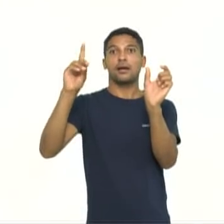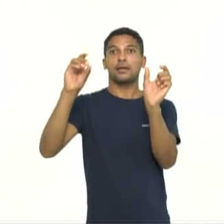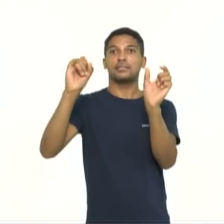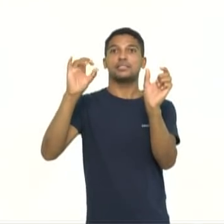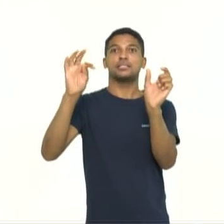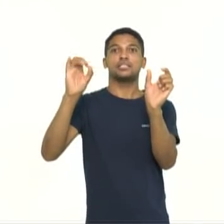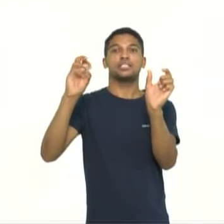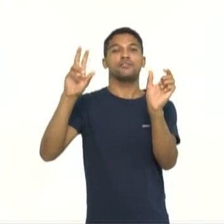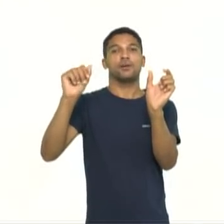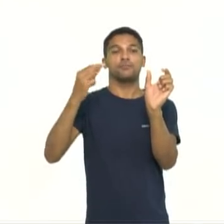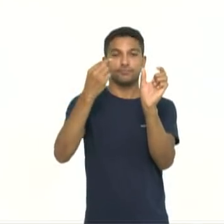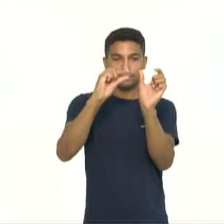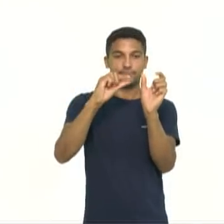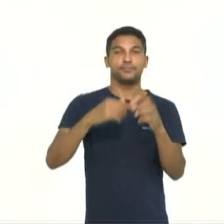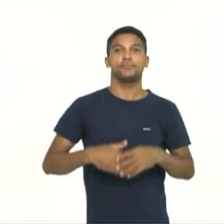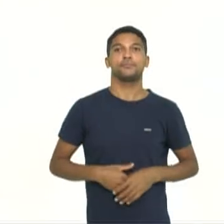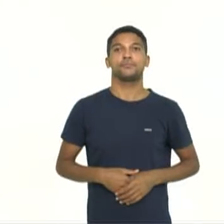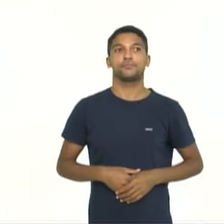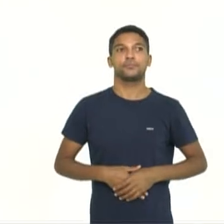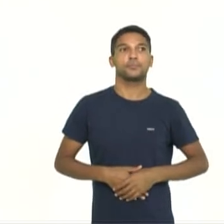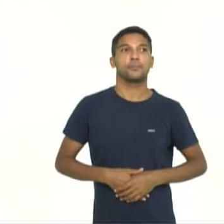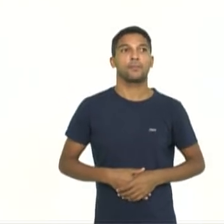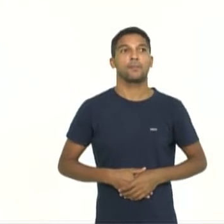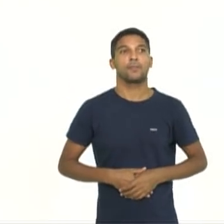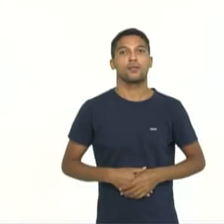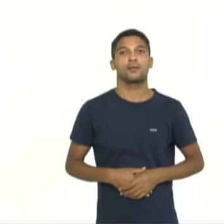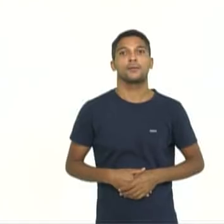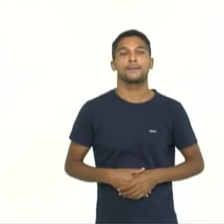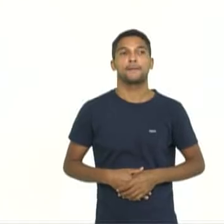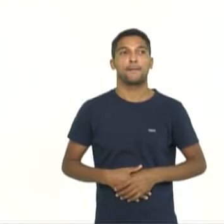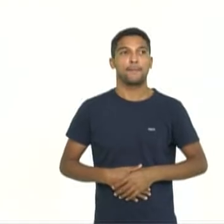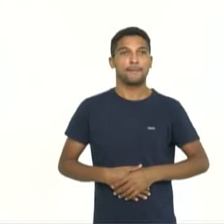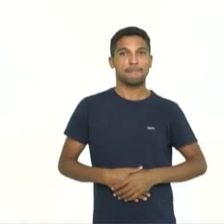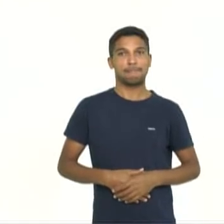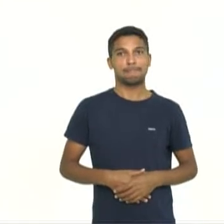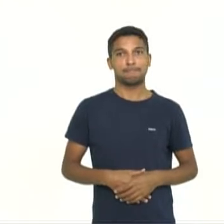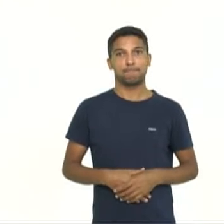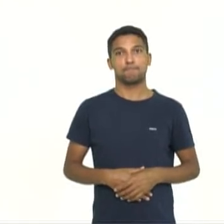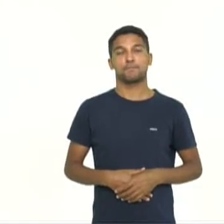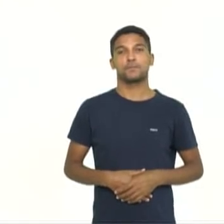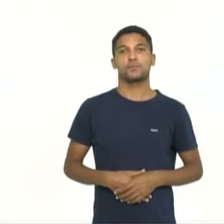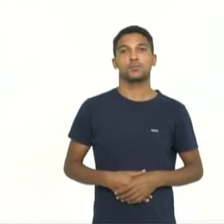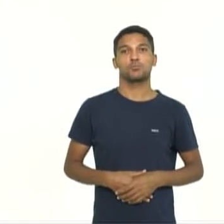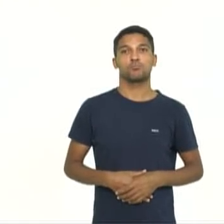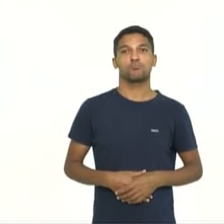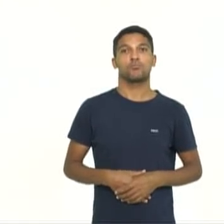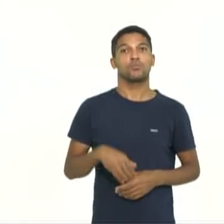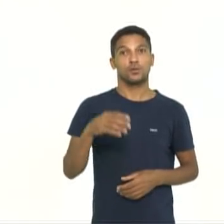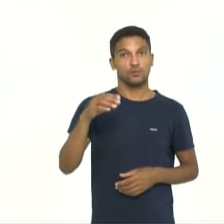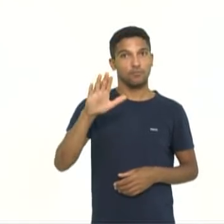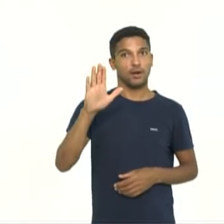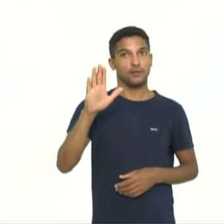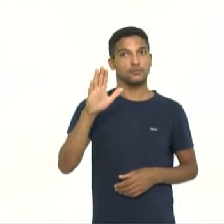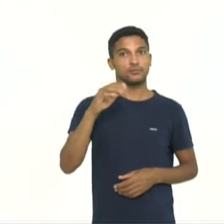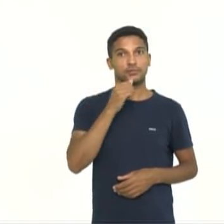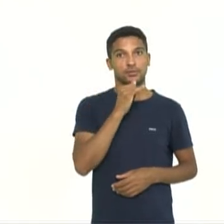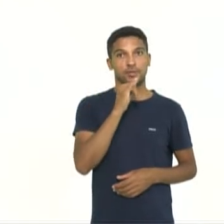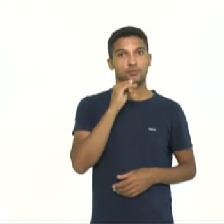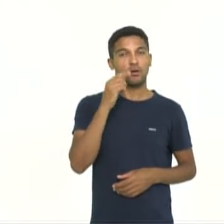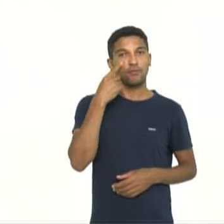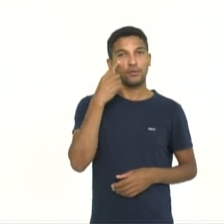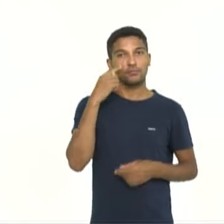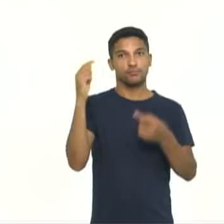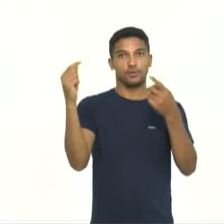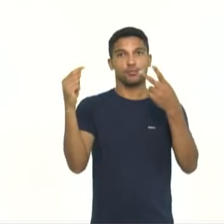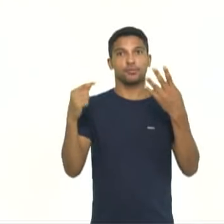São palavras que ligam duas orações ou termos da oração com a mesma função. Olhem mais exemplo aqui, ó. Os alunos não